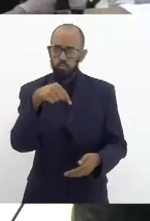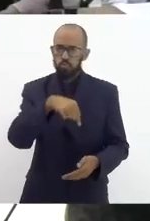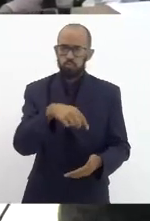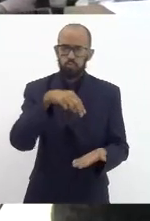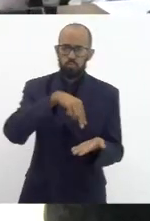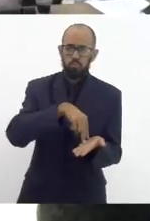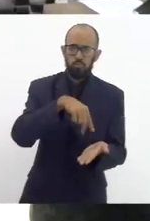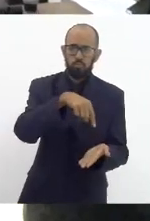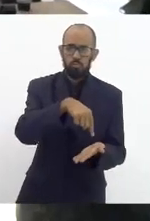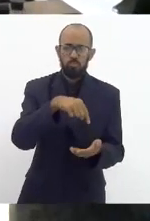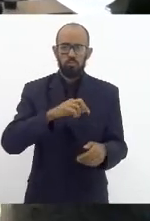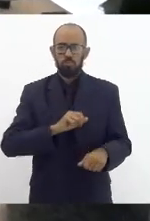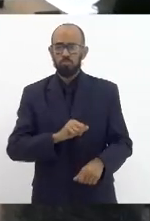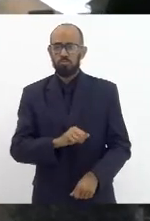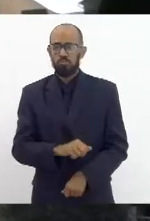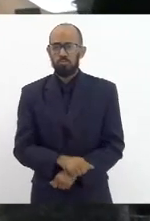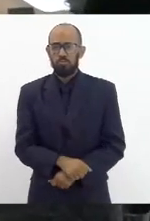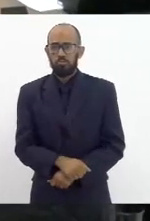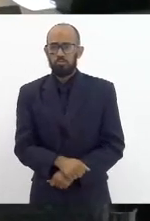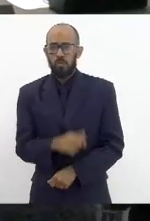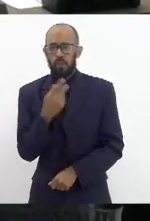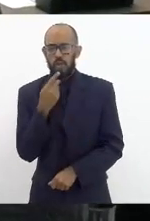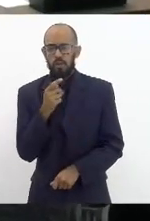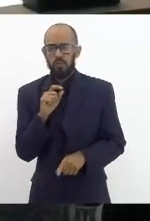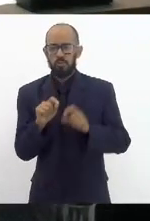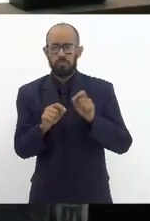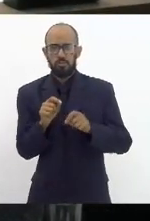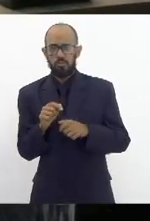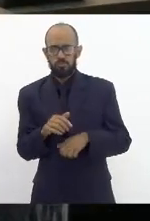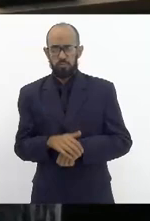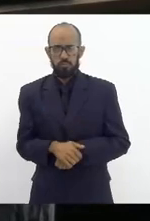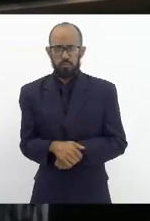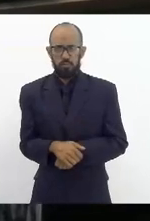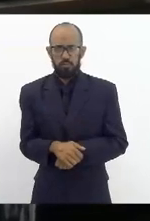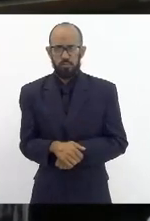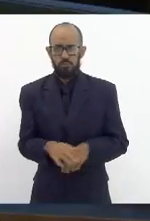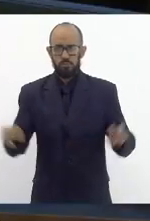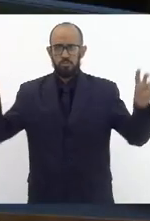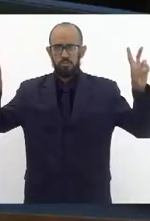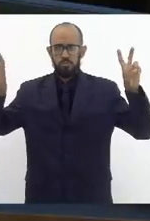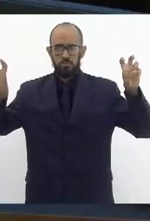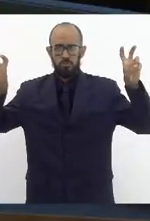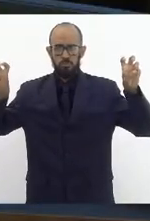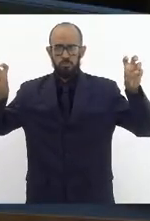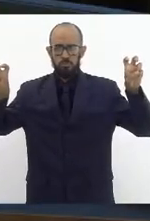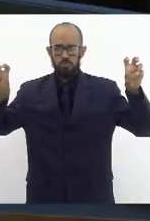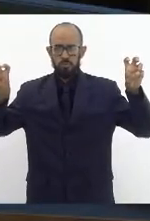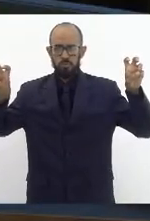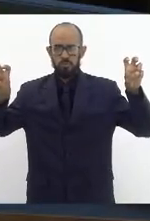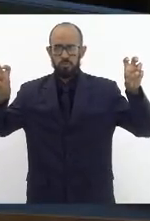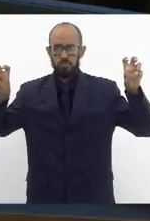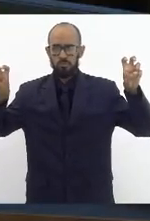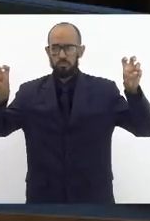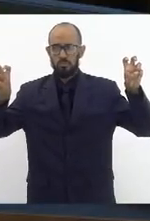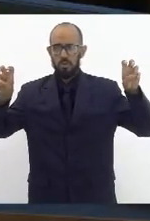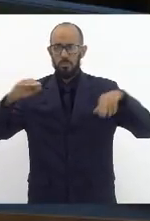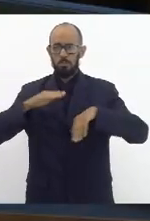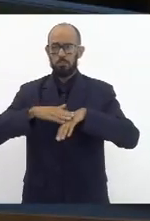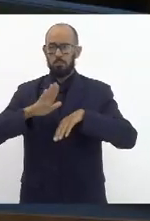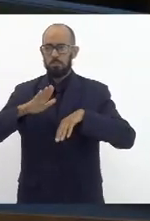numa, diria eu, num dos temas mais